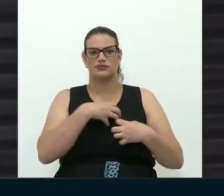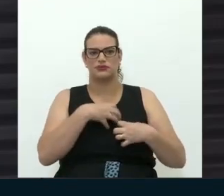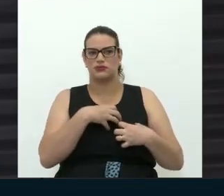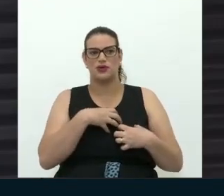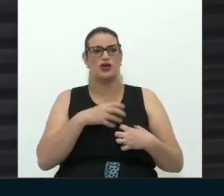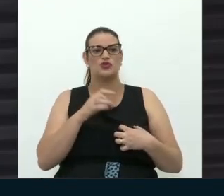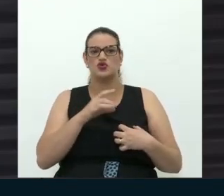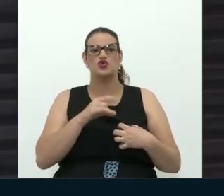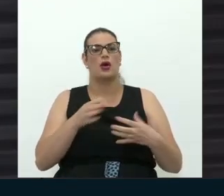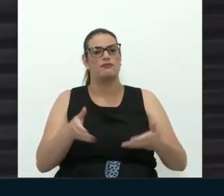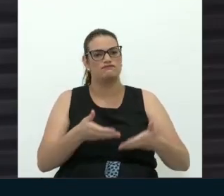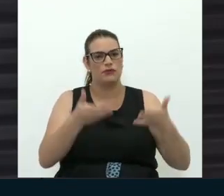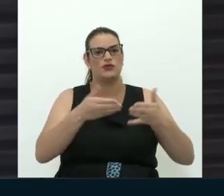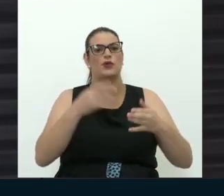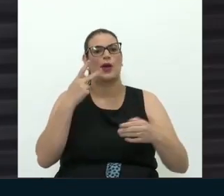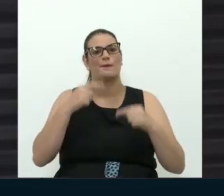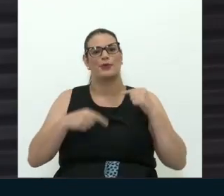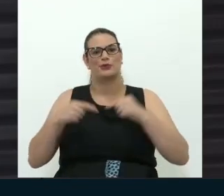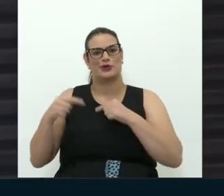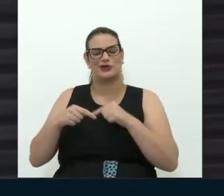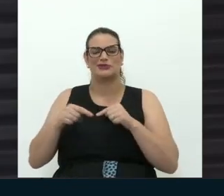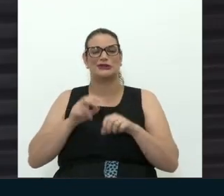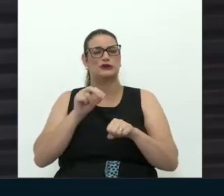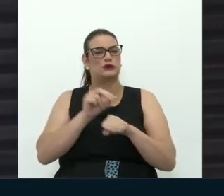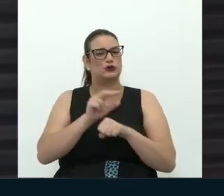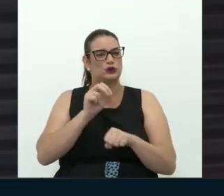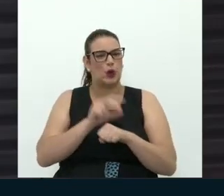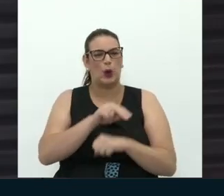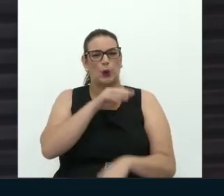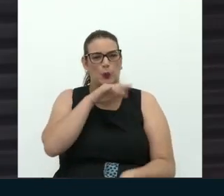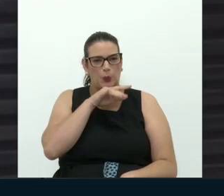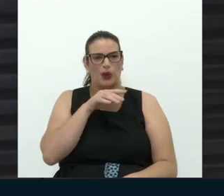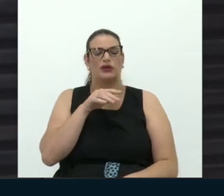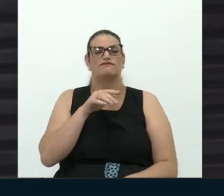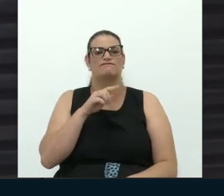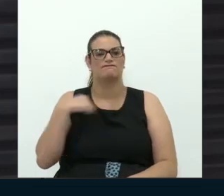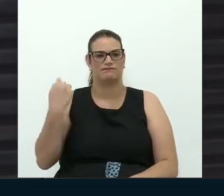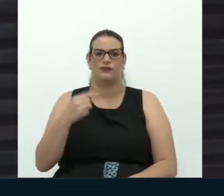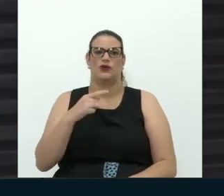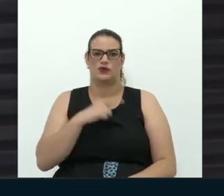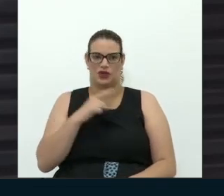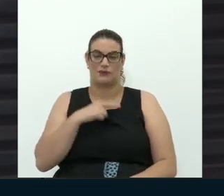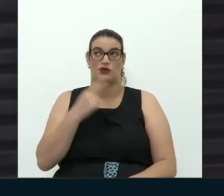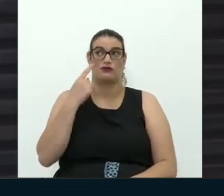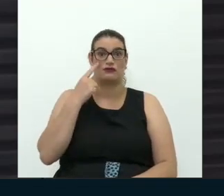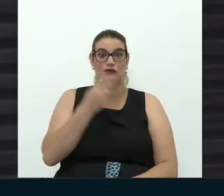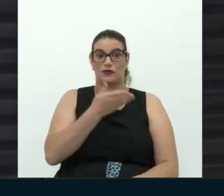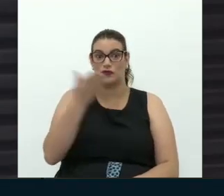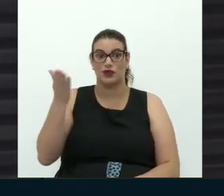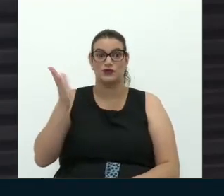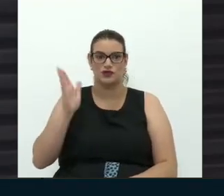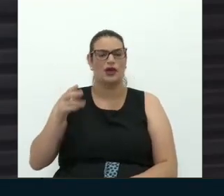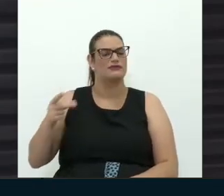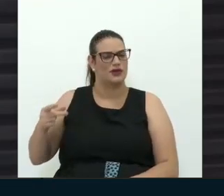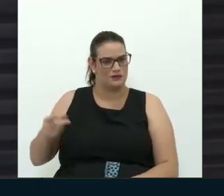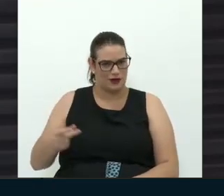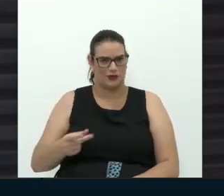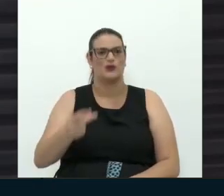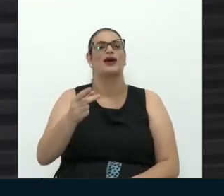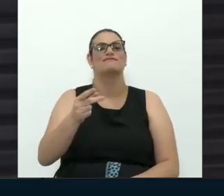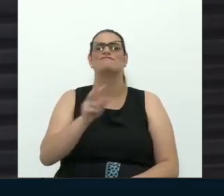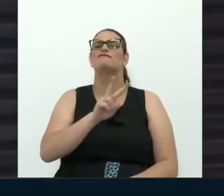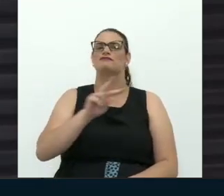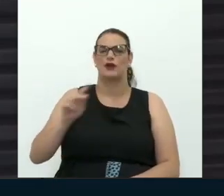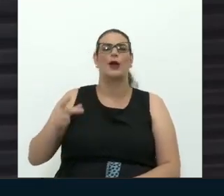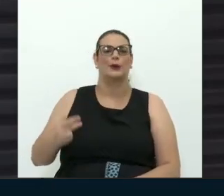só fomenta essa polarização tóxica que temos visto né E que vai durar e que vai durar